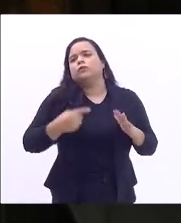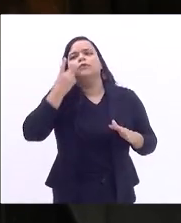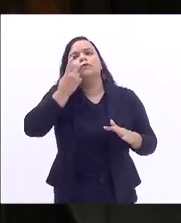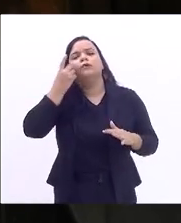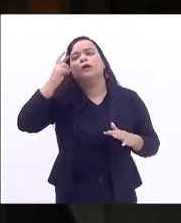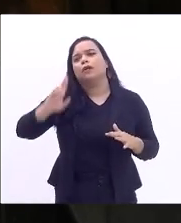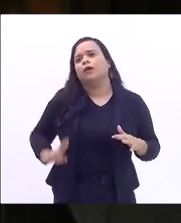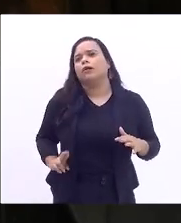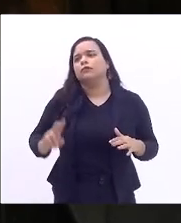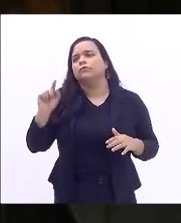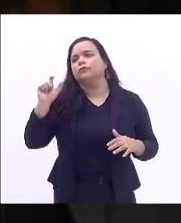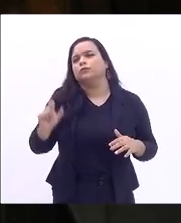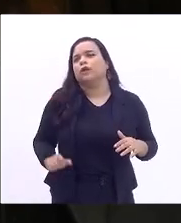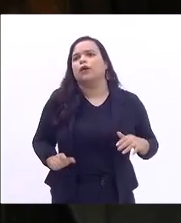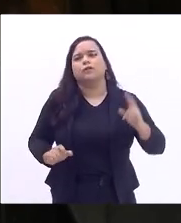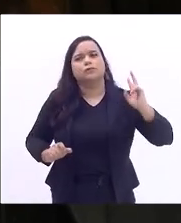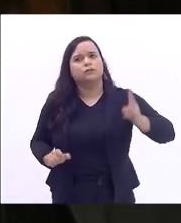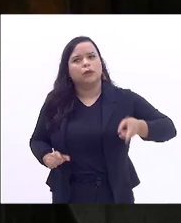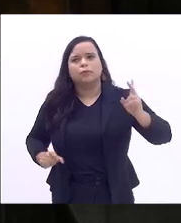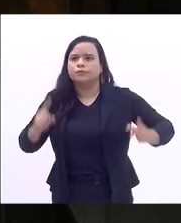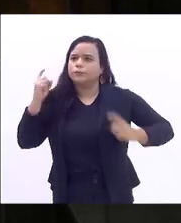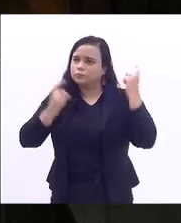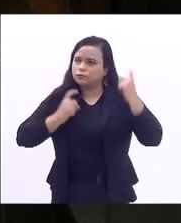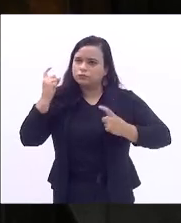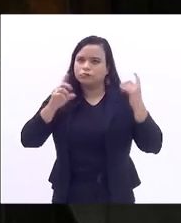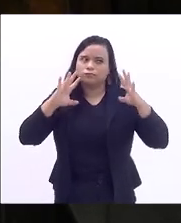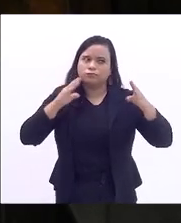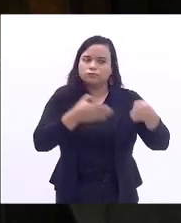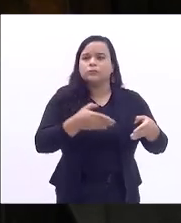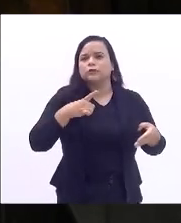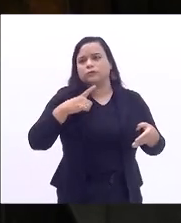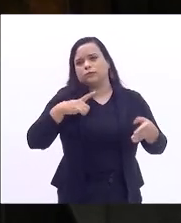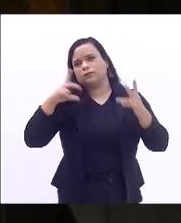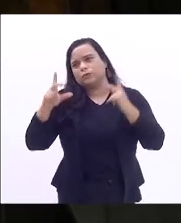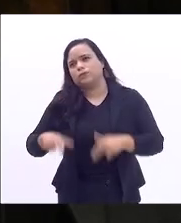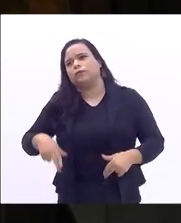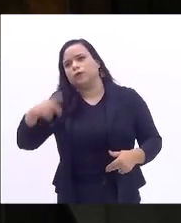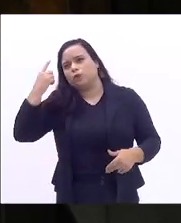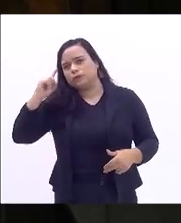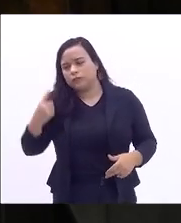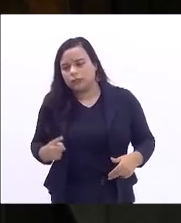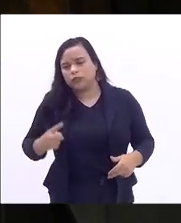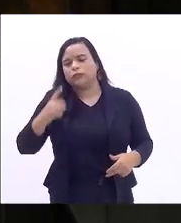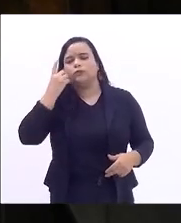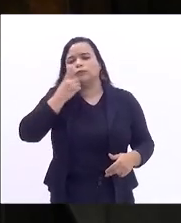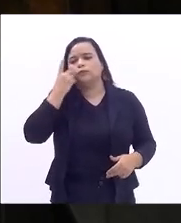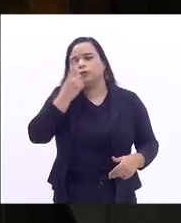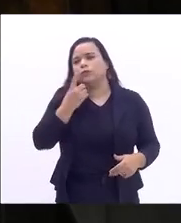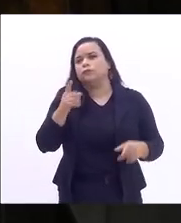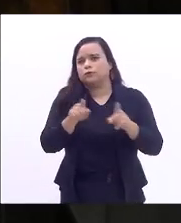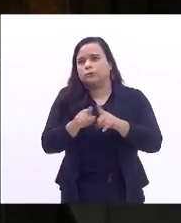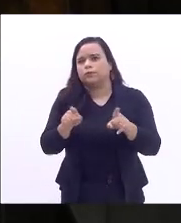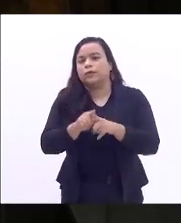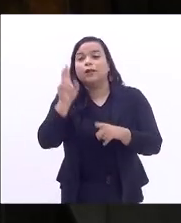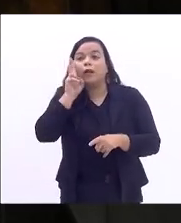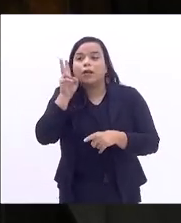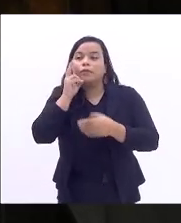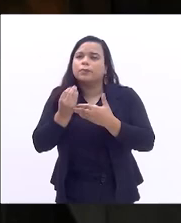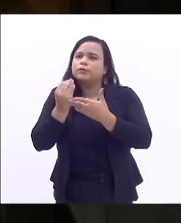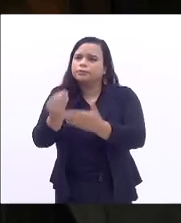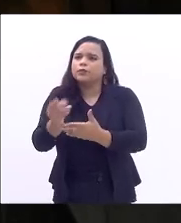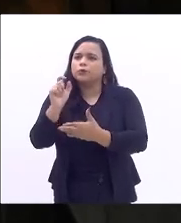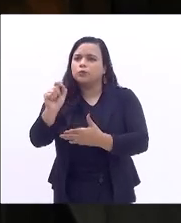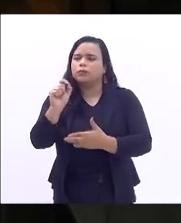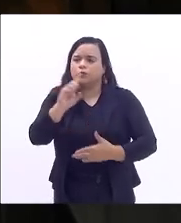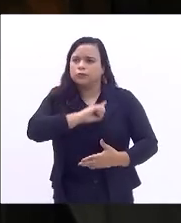a Renata Souza que é uma pessoa que sempre se preocupou com isso assim como a deputada a Dani Monteiro lembrar a todos que